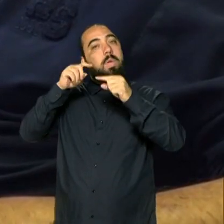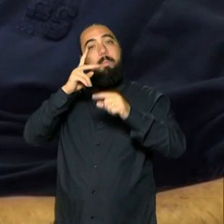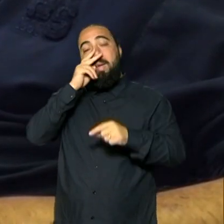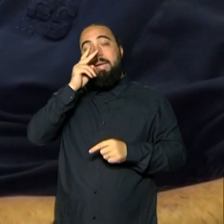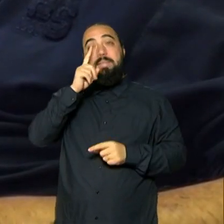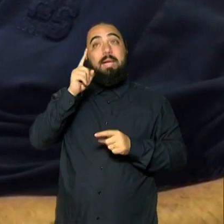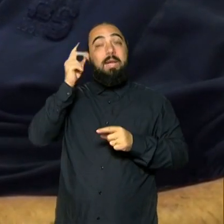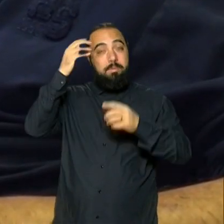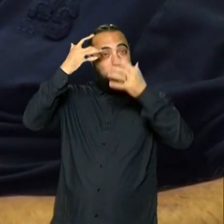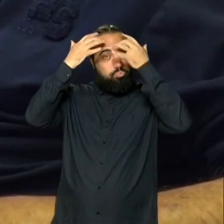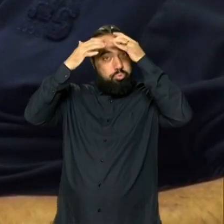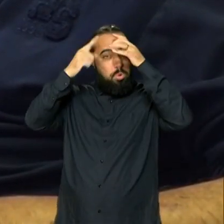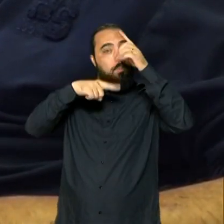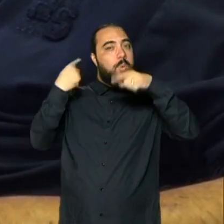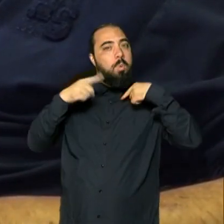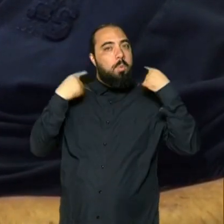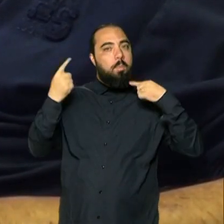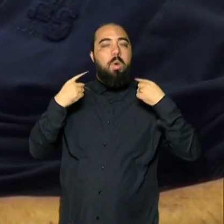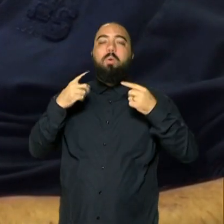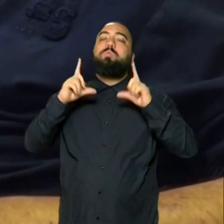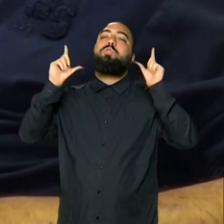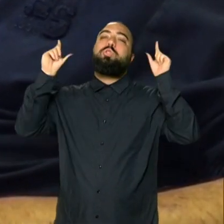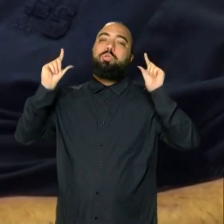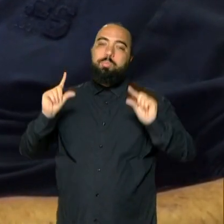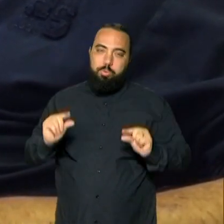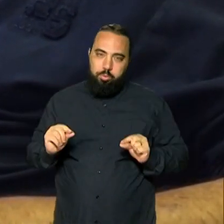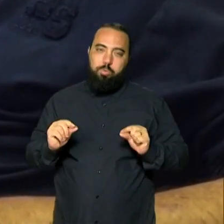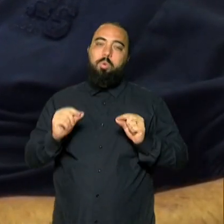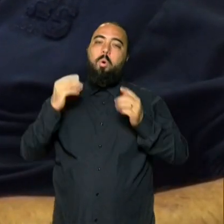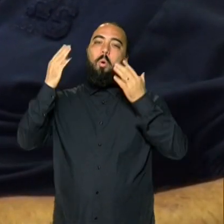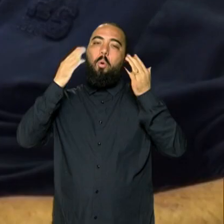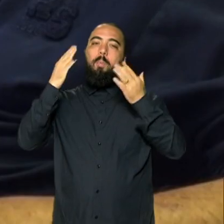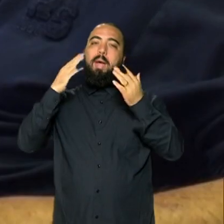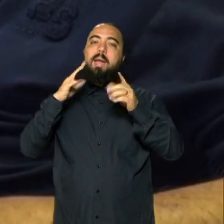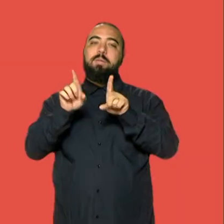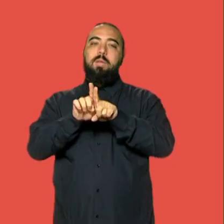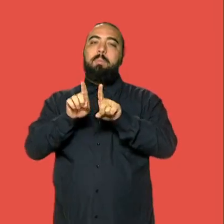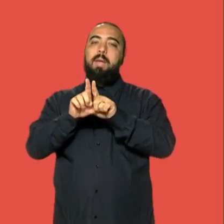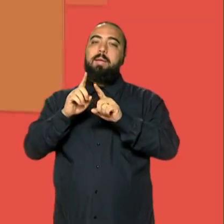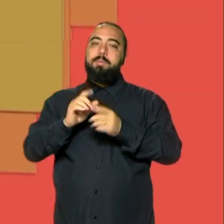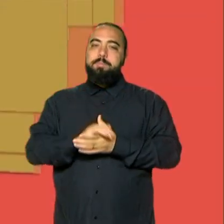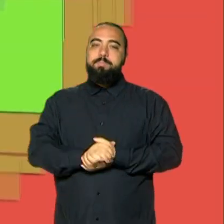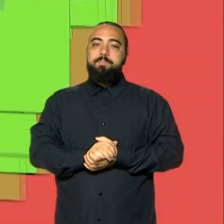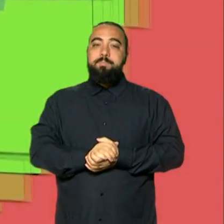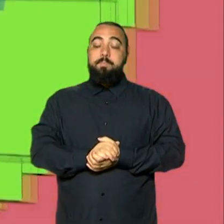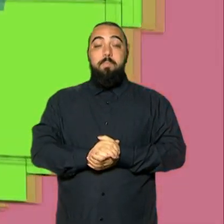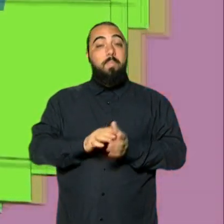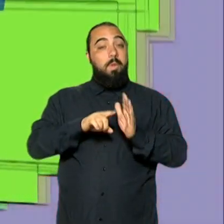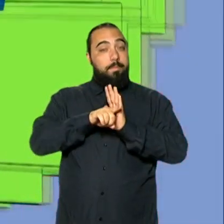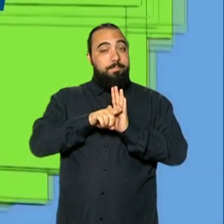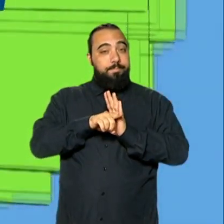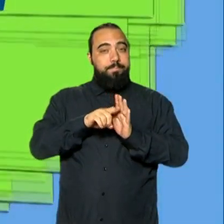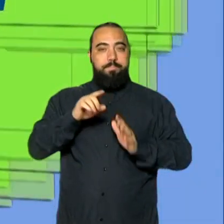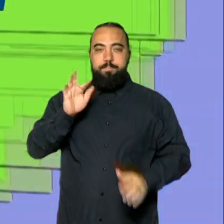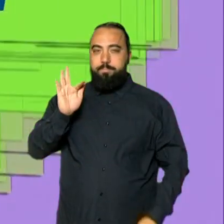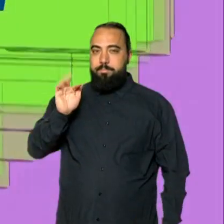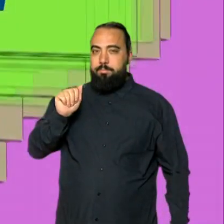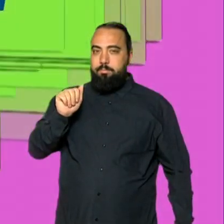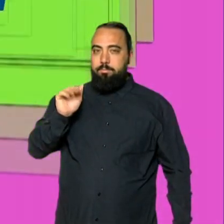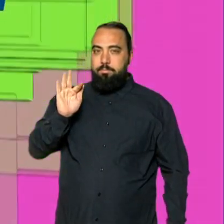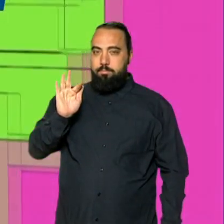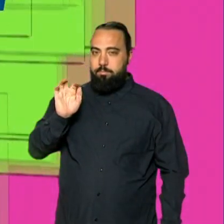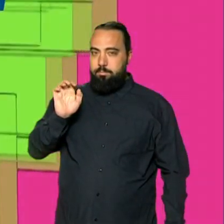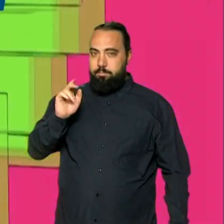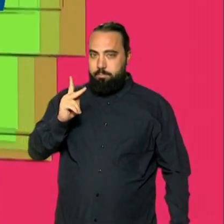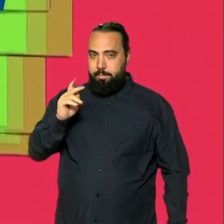neurônio, nesse caso, diminuiu bastante comparado com essa situação aqui. A pesquisa conta com o apoio da Fundação de